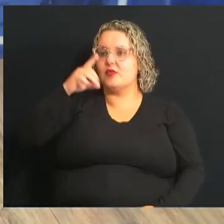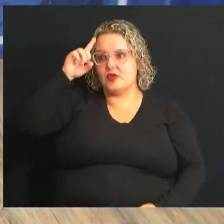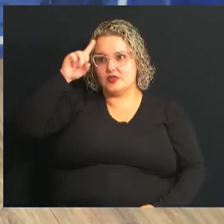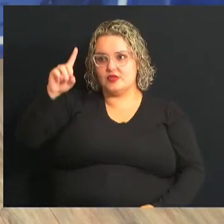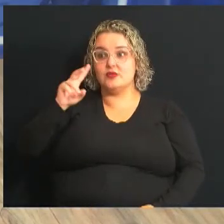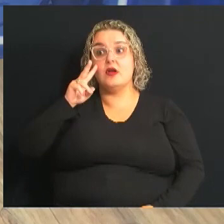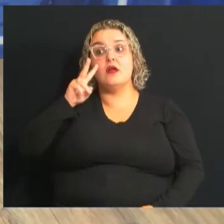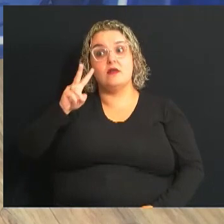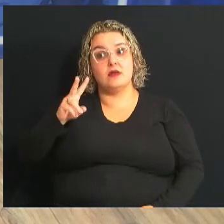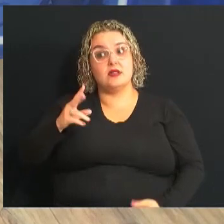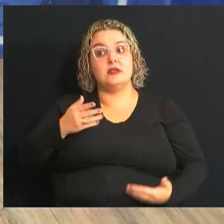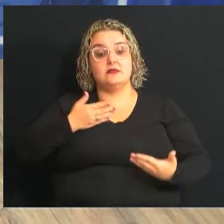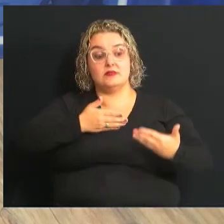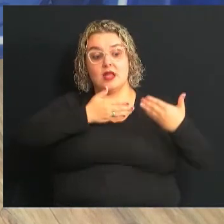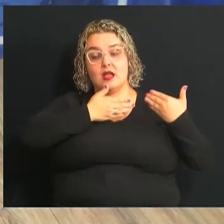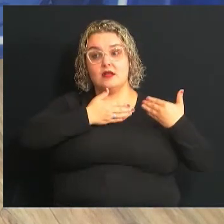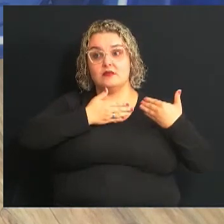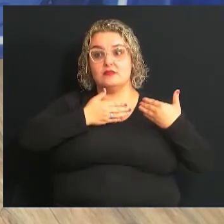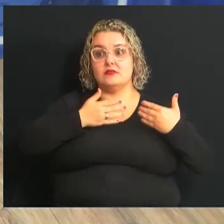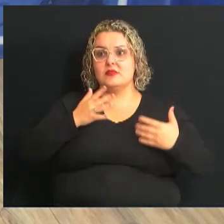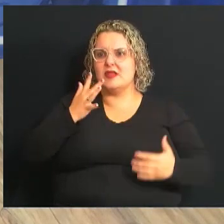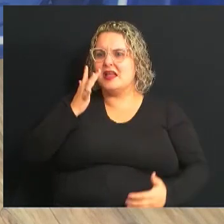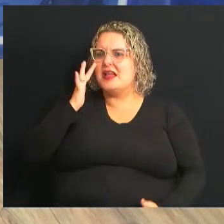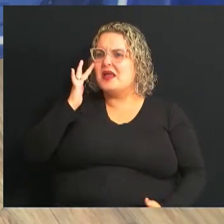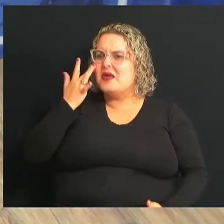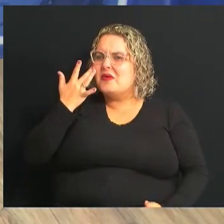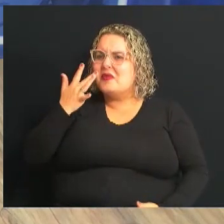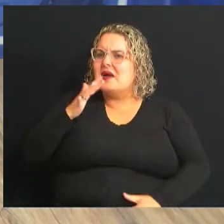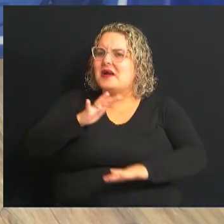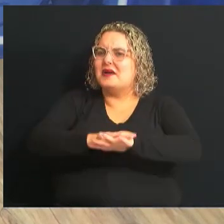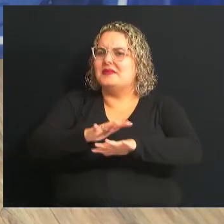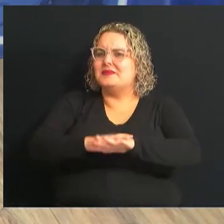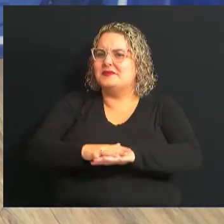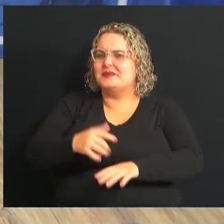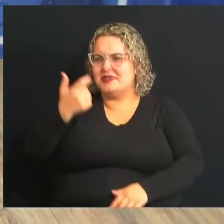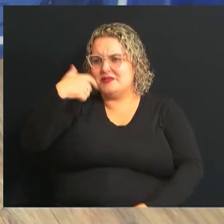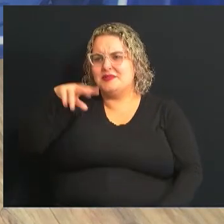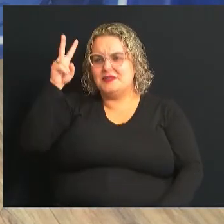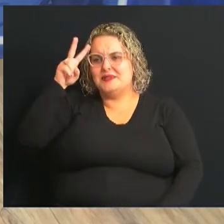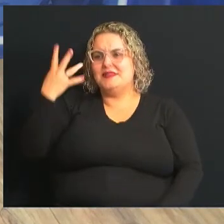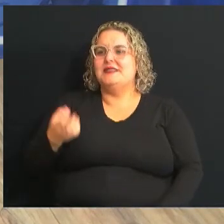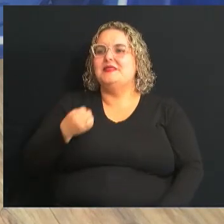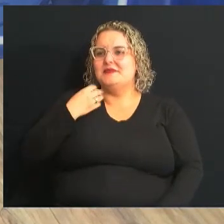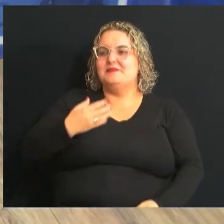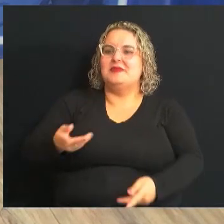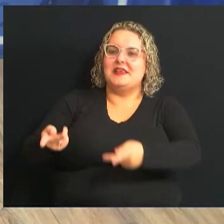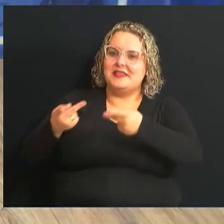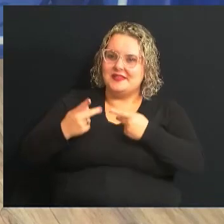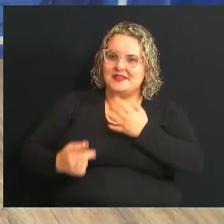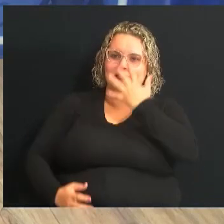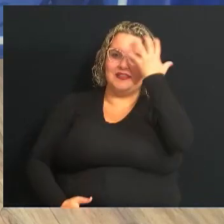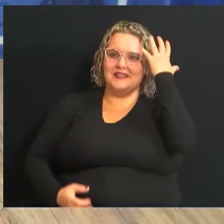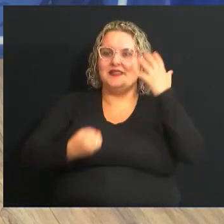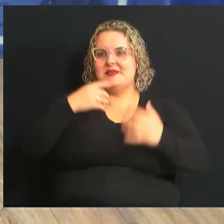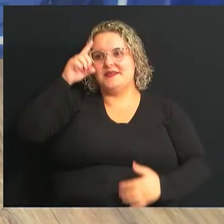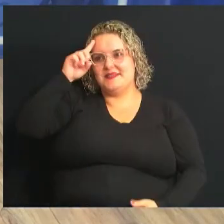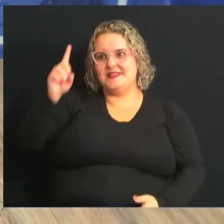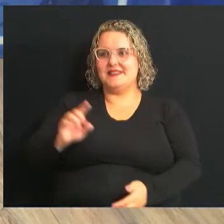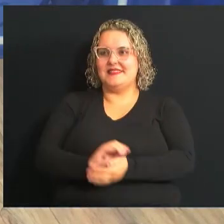vendo atrás de você aí, eu acho que é matemática, pelo que eu me lembro, viu, Dalila? Seja bem-vinda e bom dia.